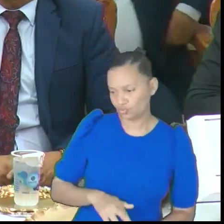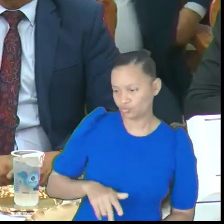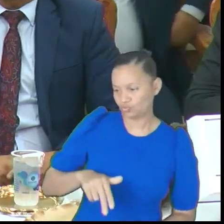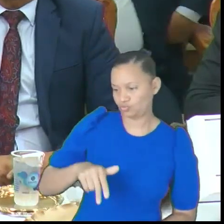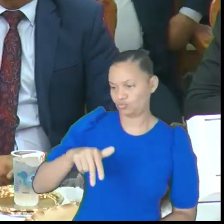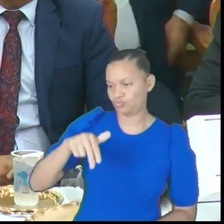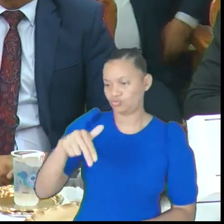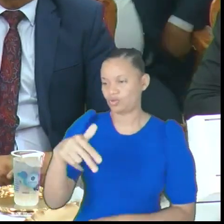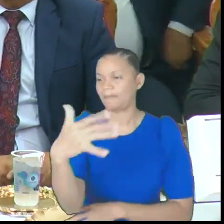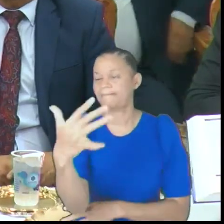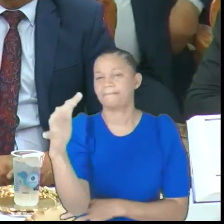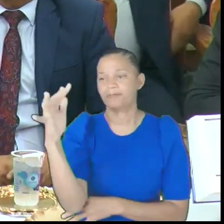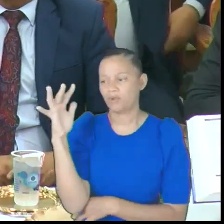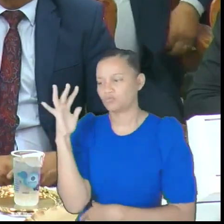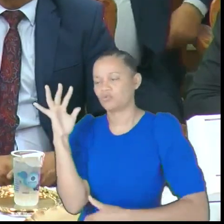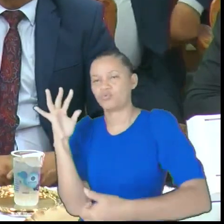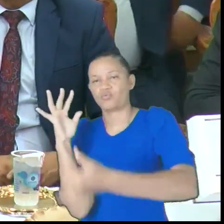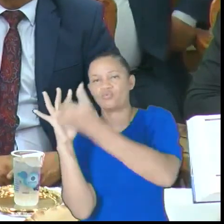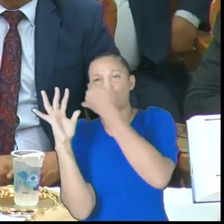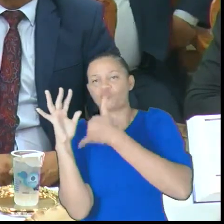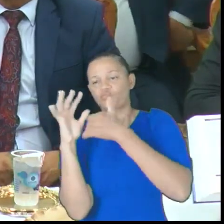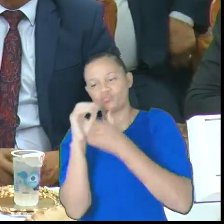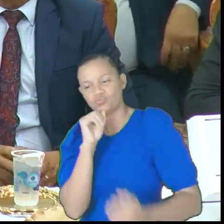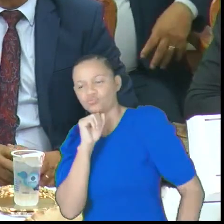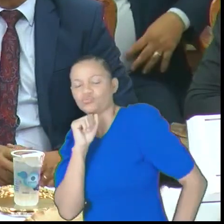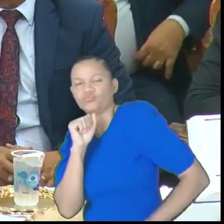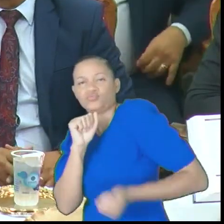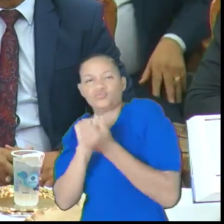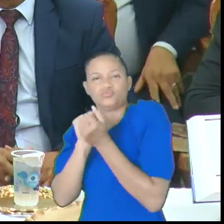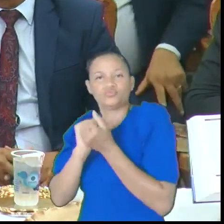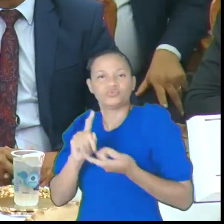das Oliveiras, vocês sobem comigo também.